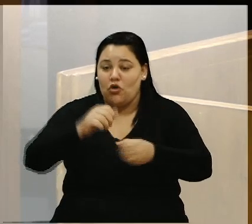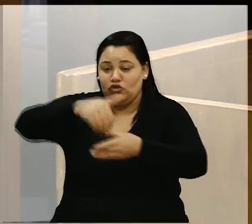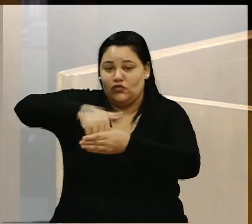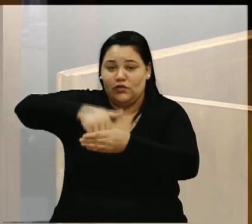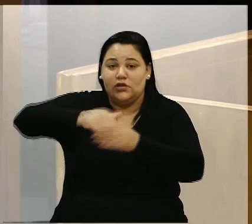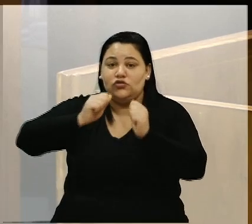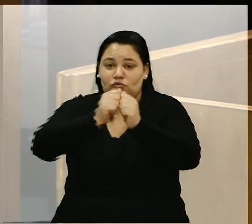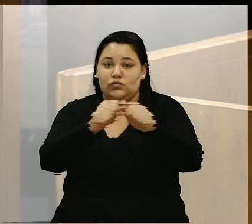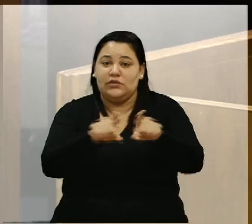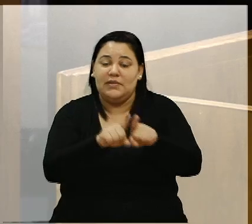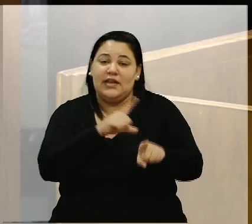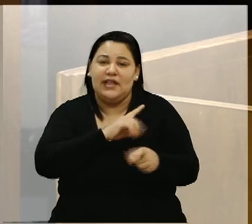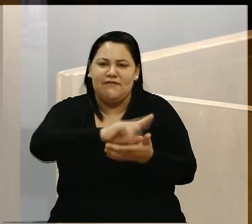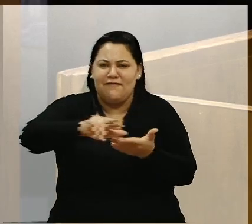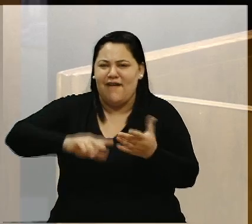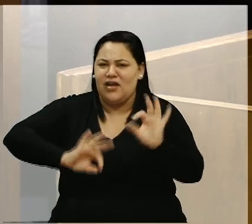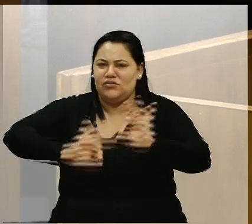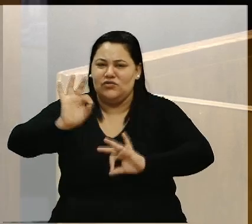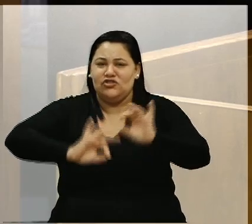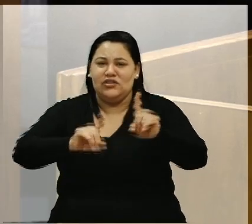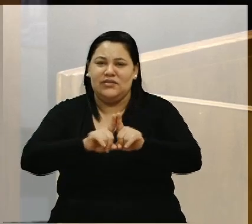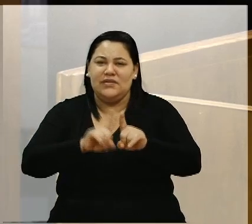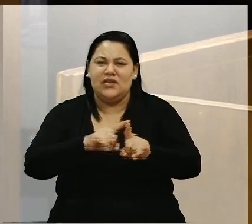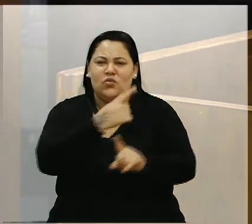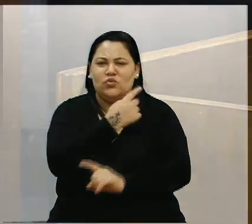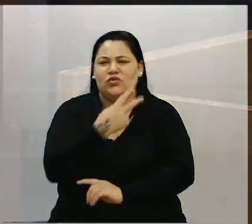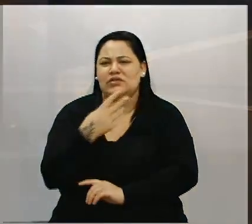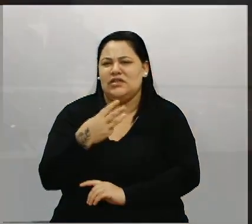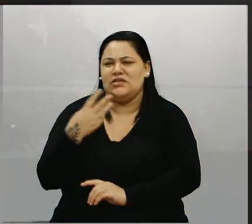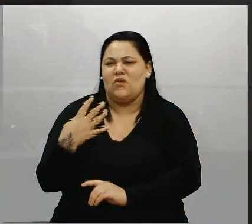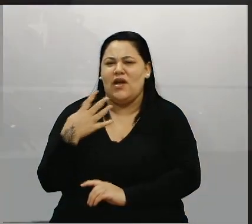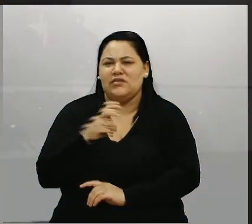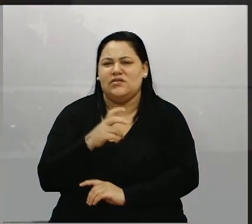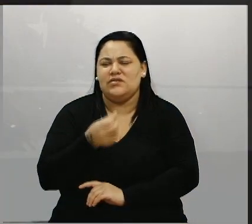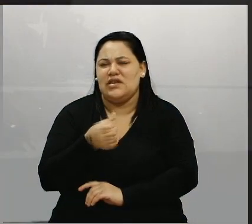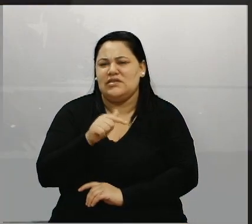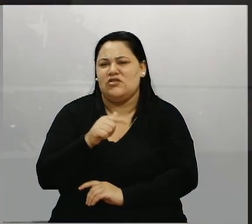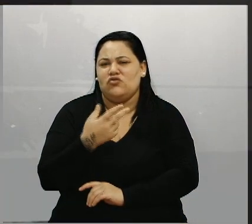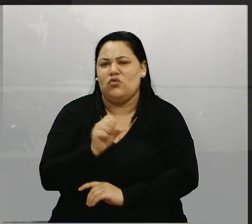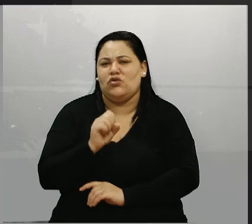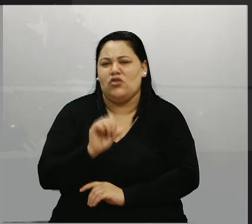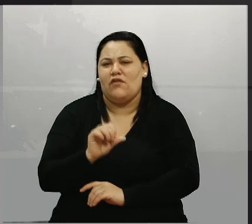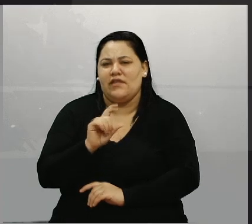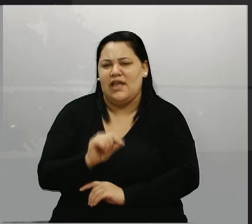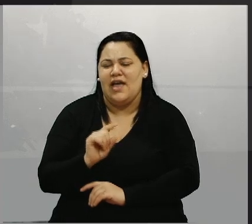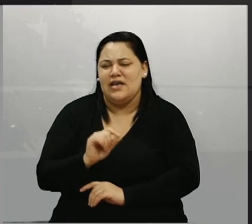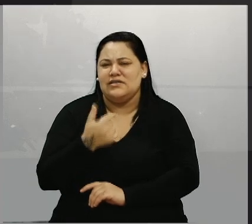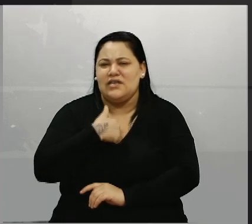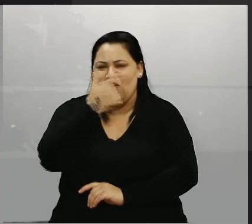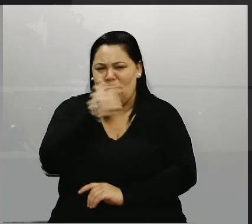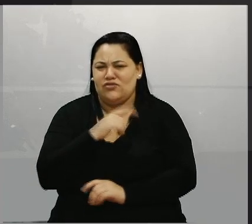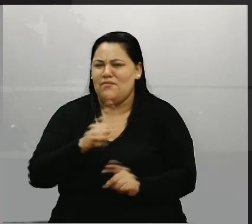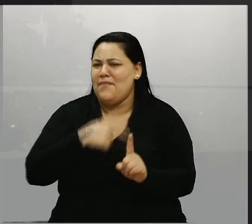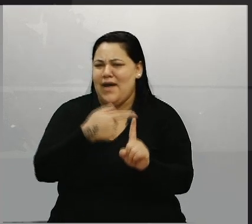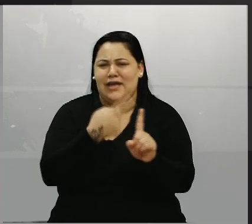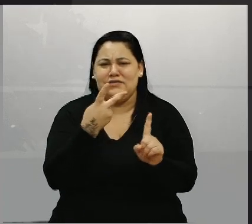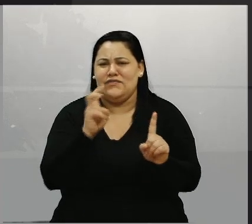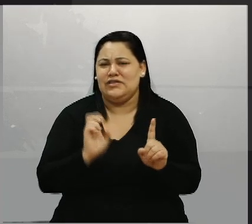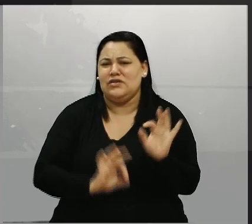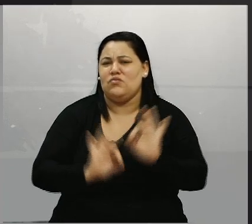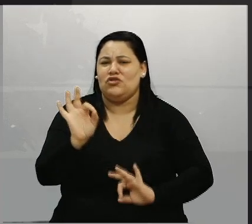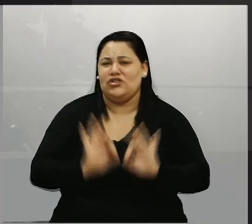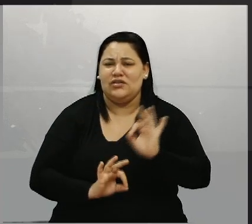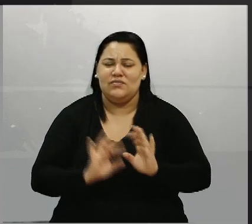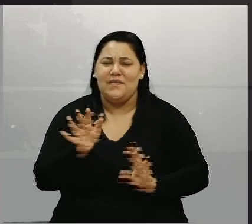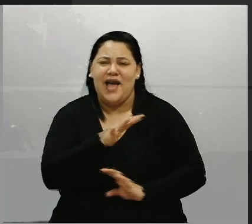temos diversos projetos, deixa eu ver, 1, 2, 3, 4, 5, 6, 7, 8, 9, 10, acho que passa de 25 projetos mais ou